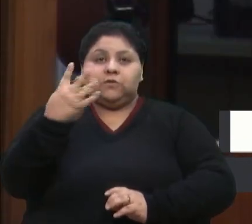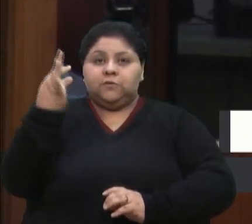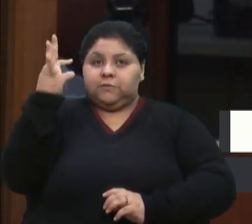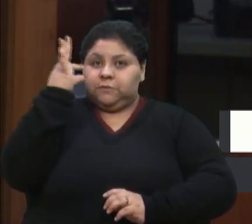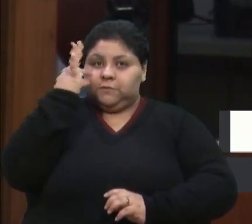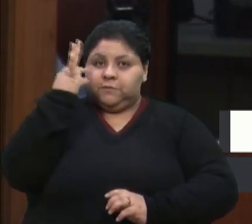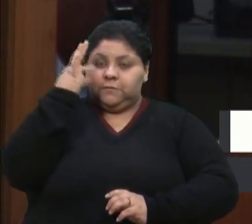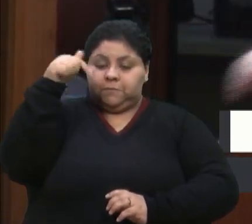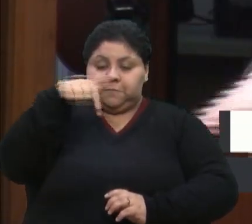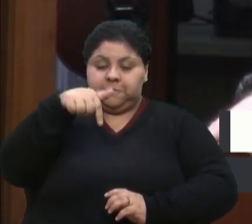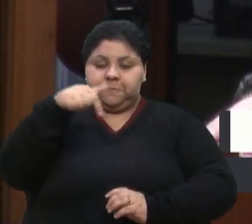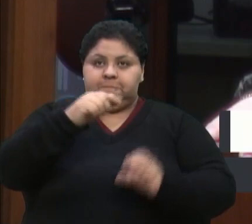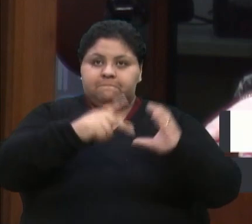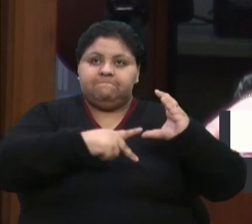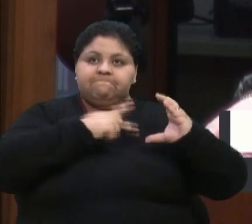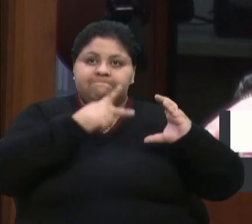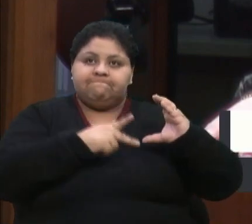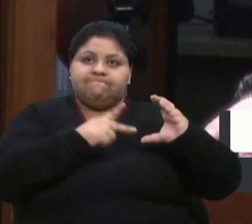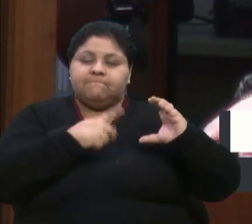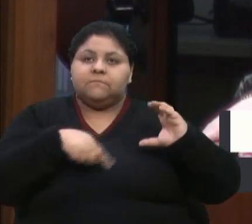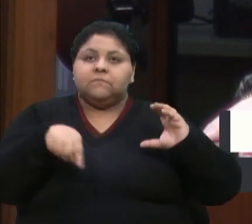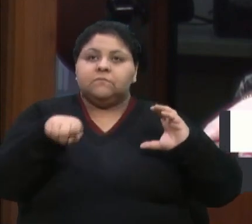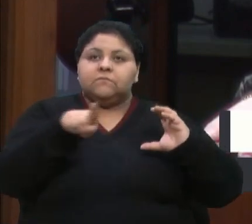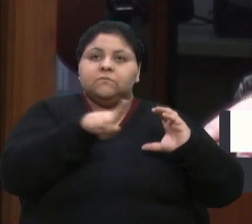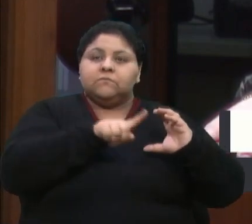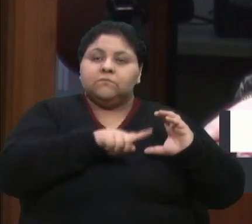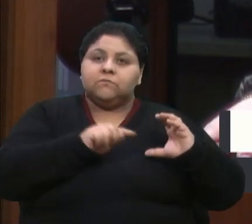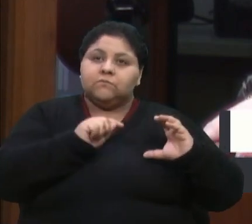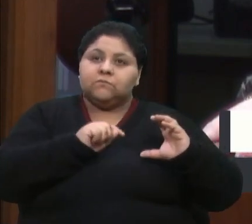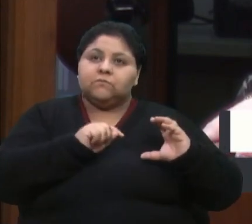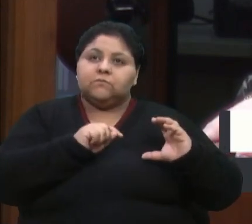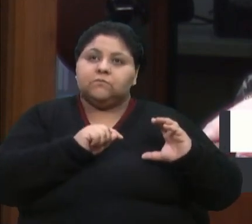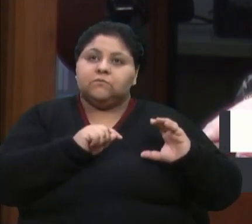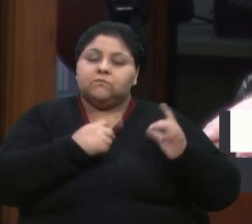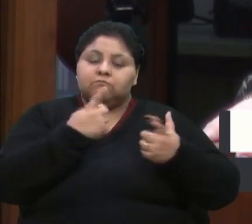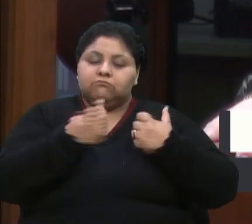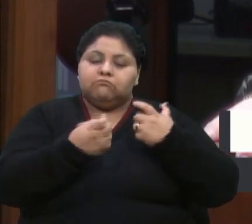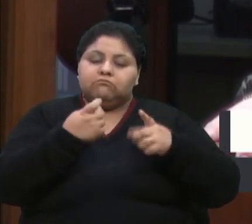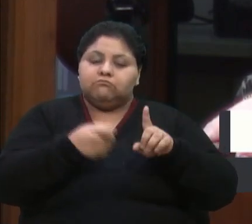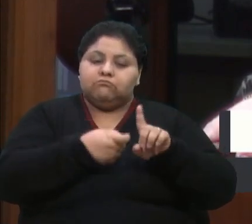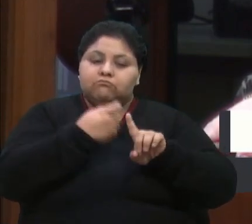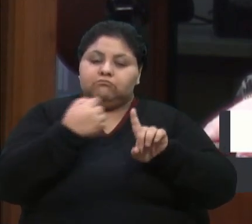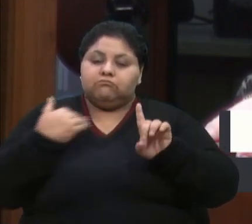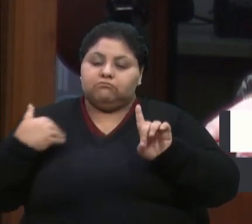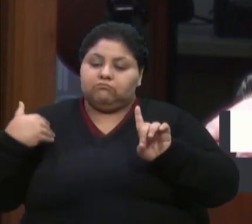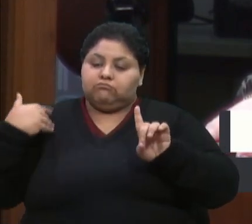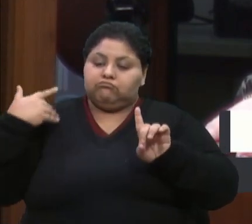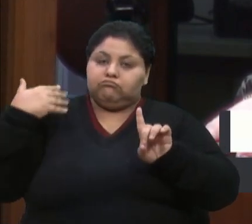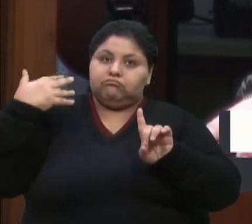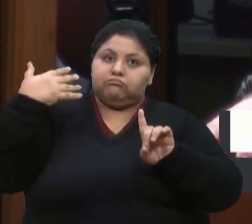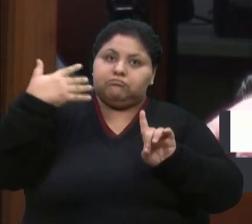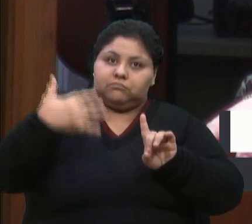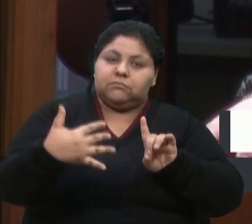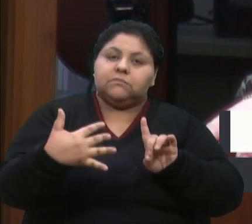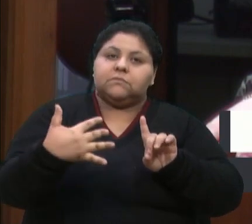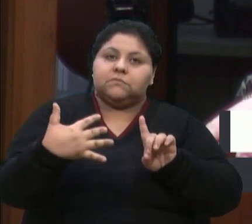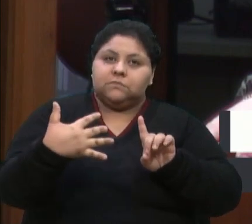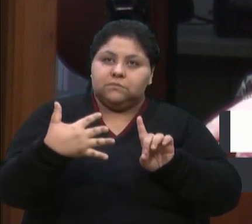presente, que estão capitaneando já de alguns meses para cá, que assumiram essa função